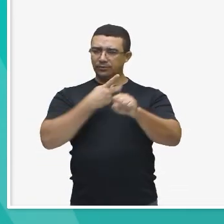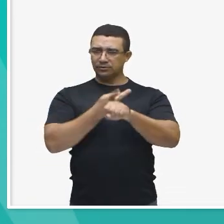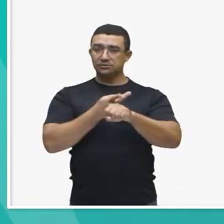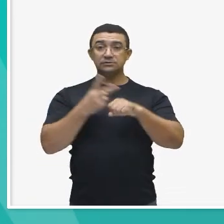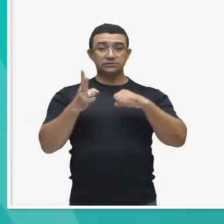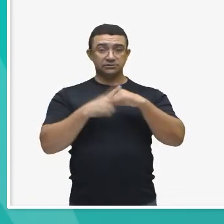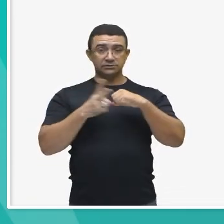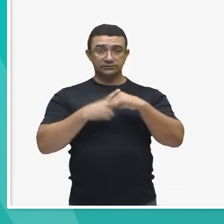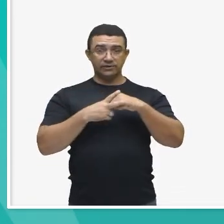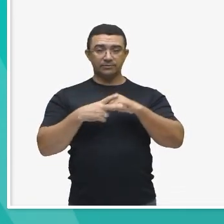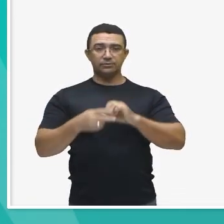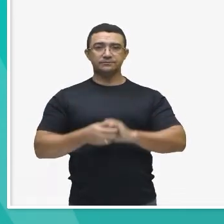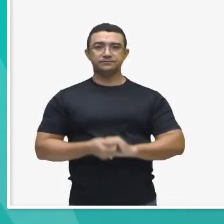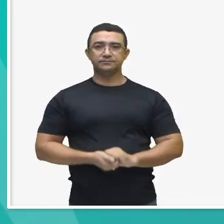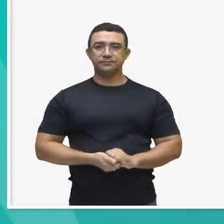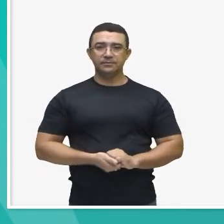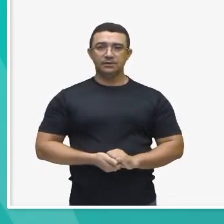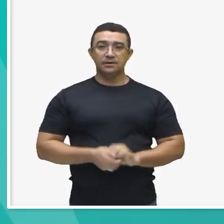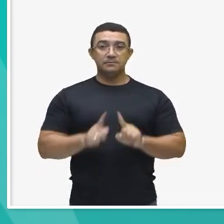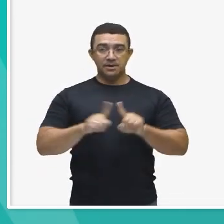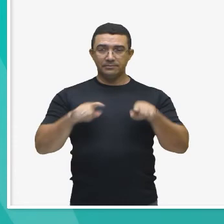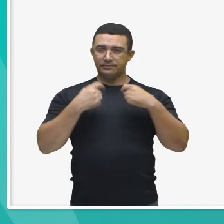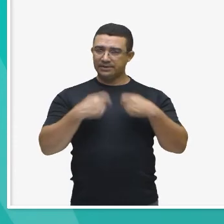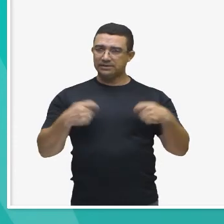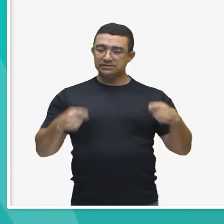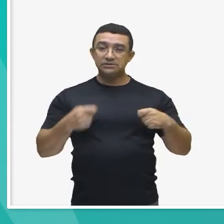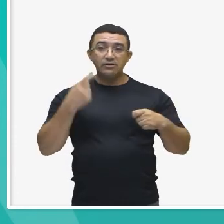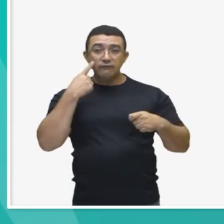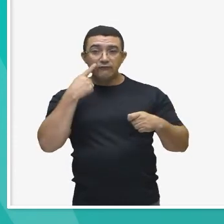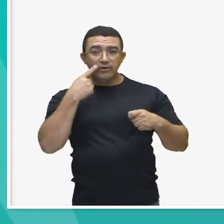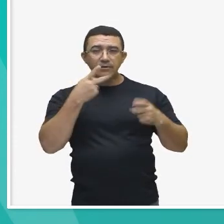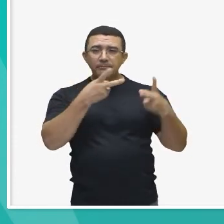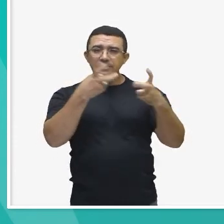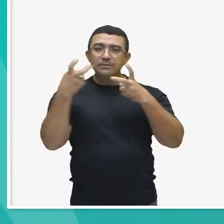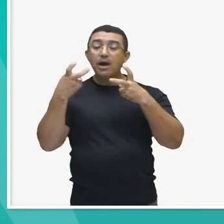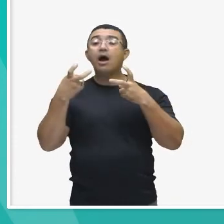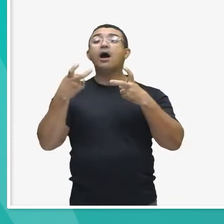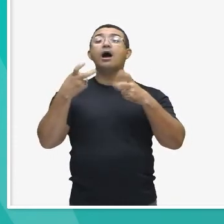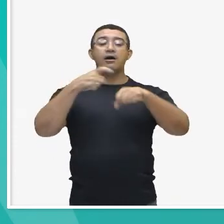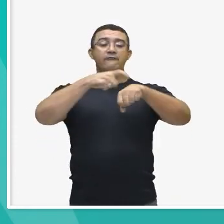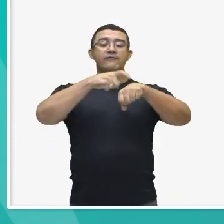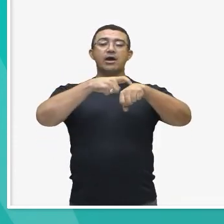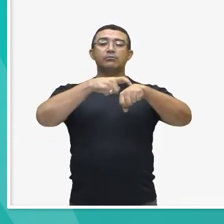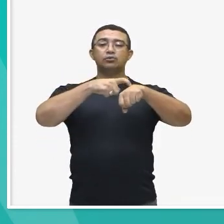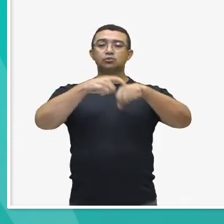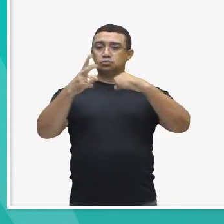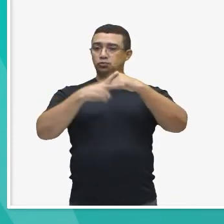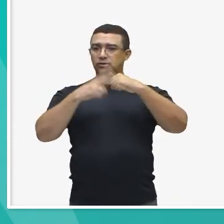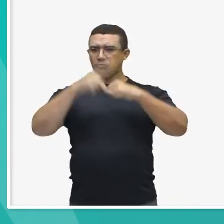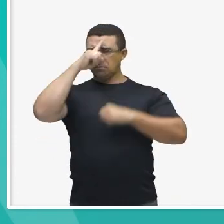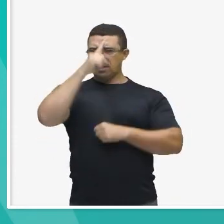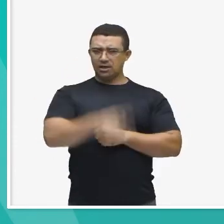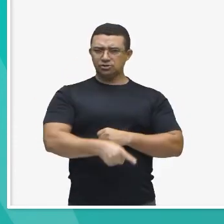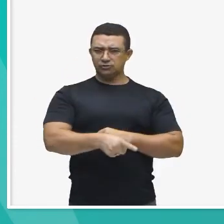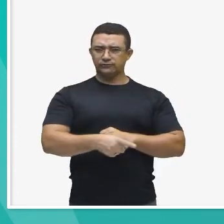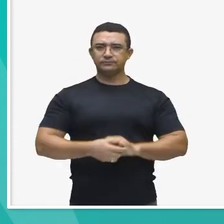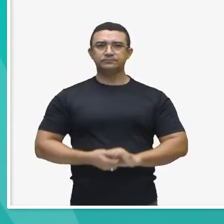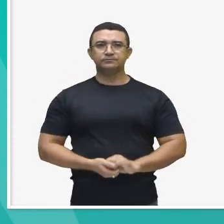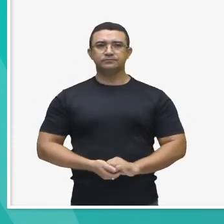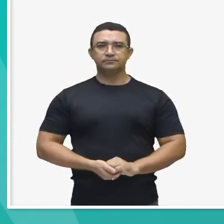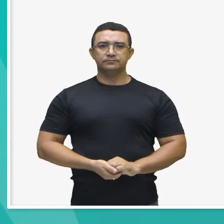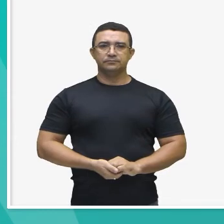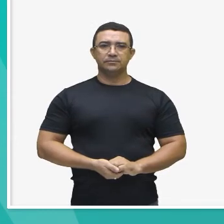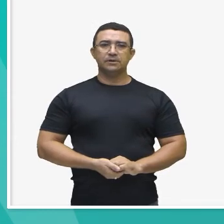para que ele venha após o verbo, eu tenho que observar se este verbo está no imperativo afirmativo. Sente-se